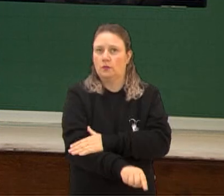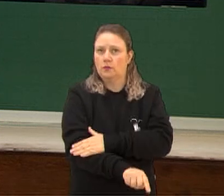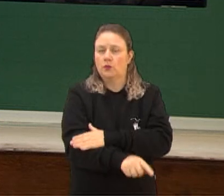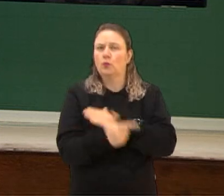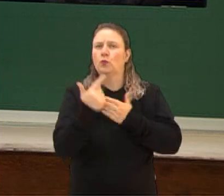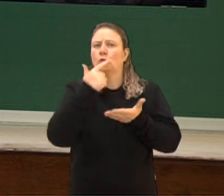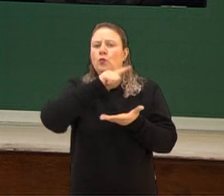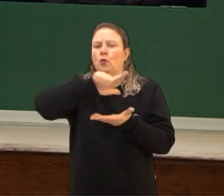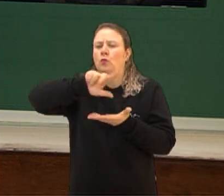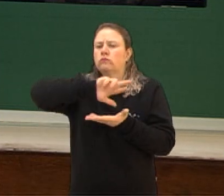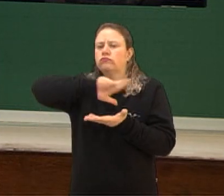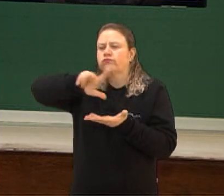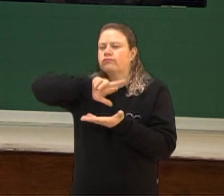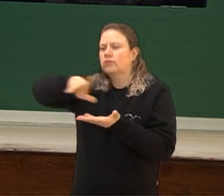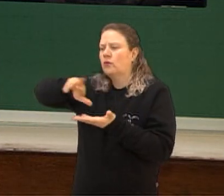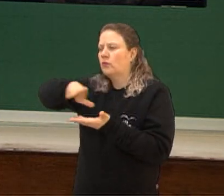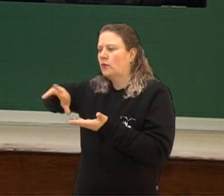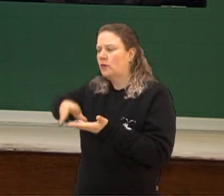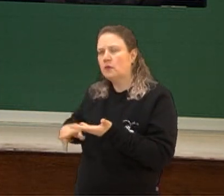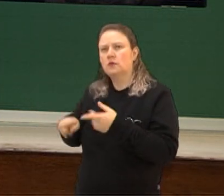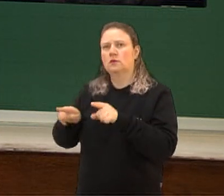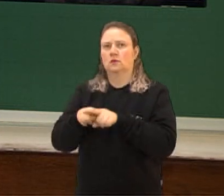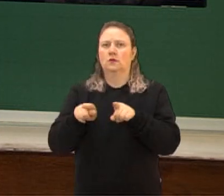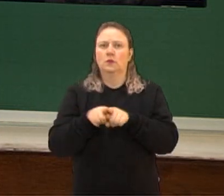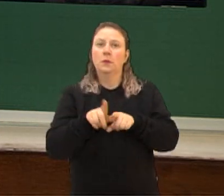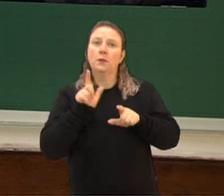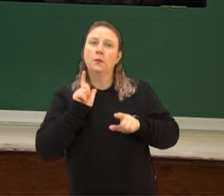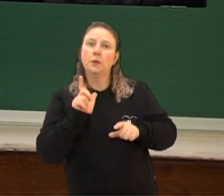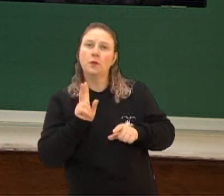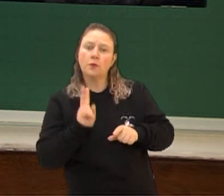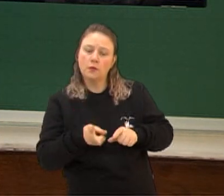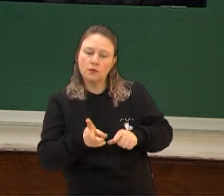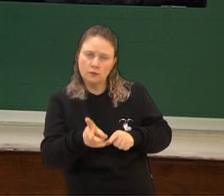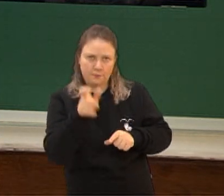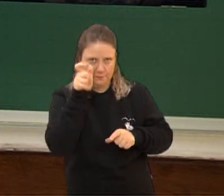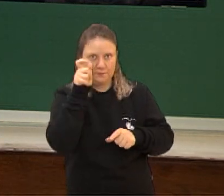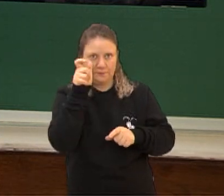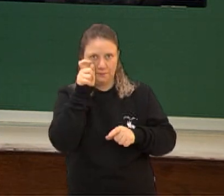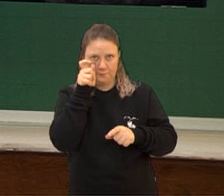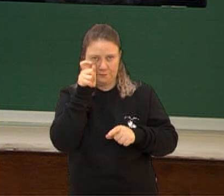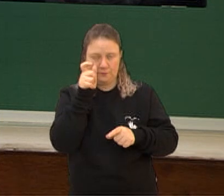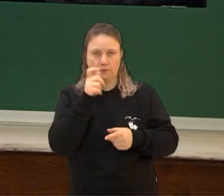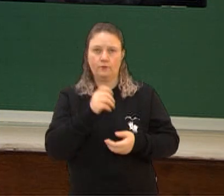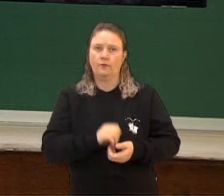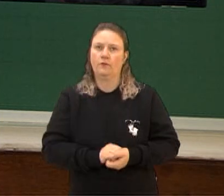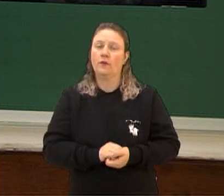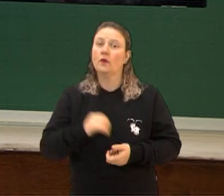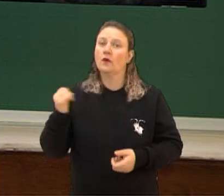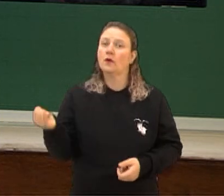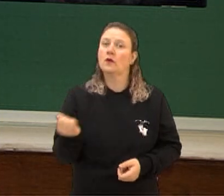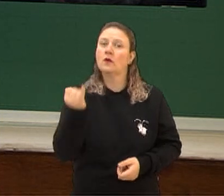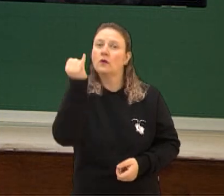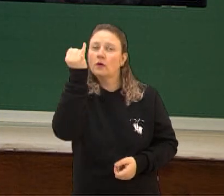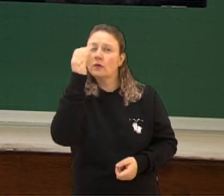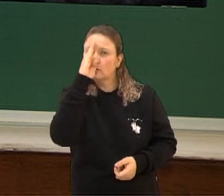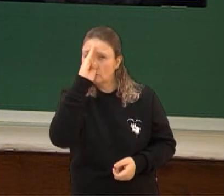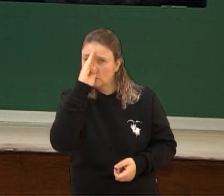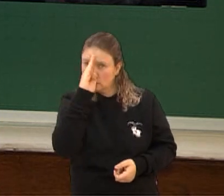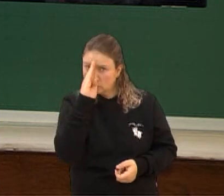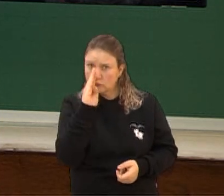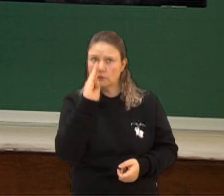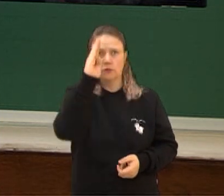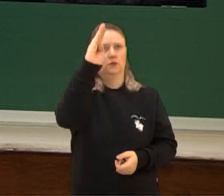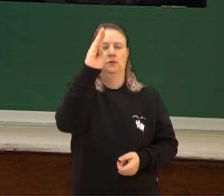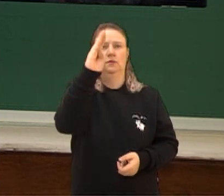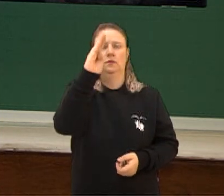outros prismas. Então a gente vai continuar vendo a área da superfície de um prisma. Tá? Importante que a gente veja os principais.